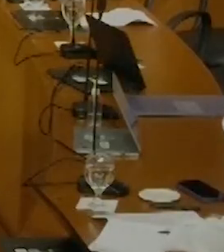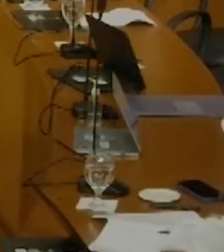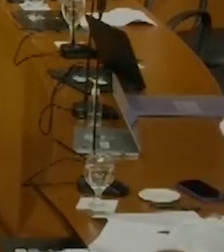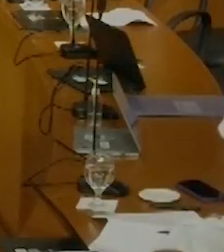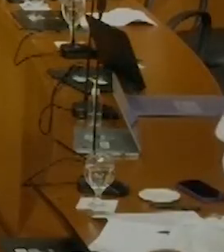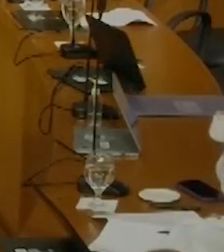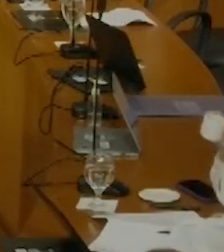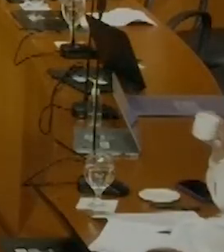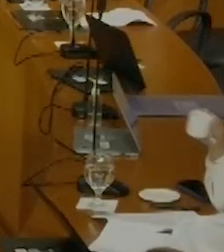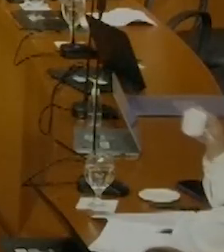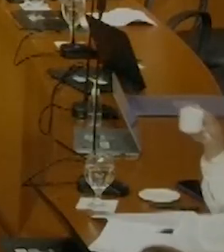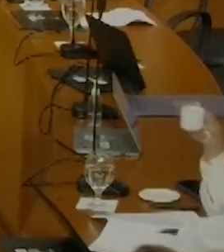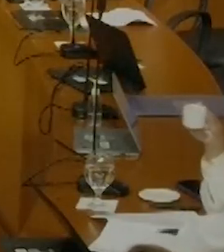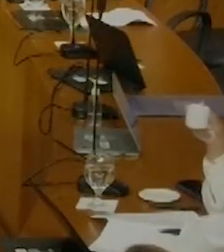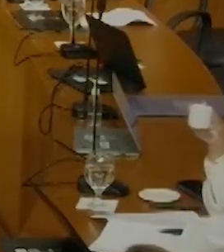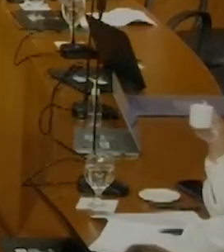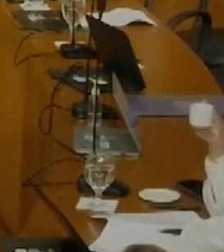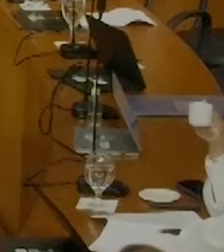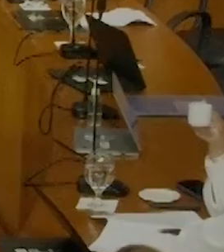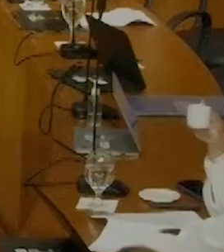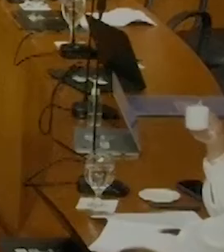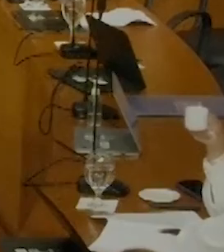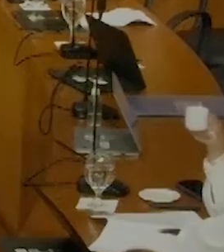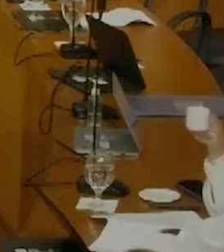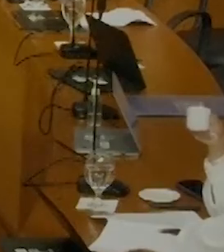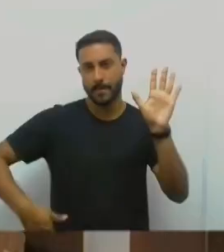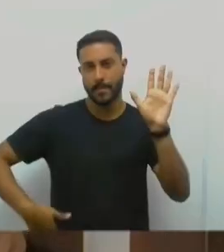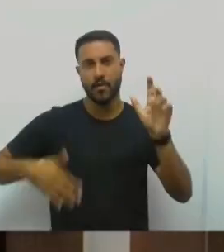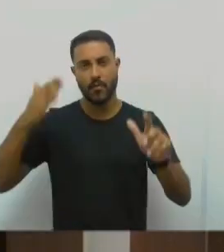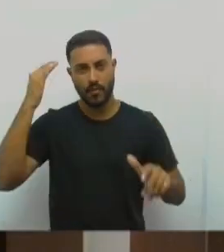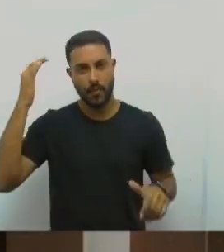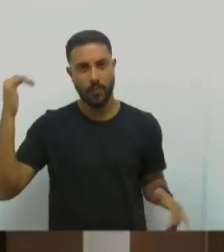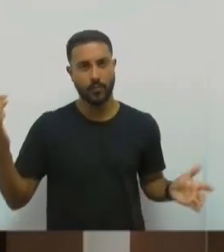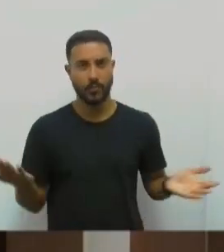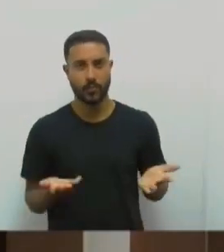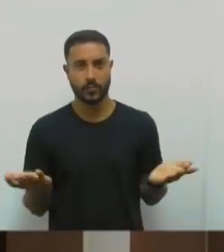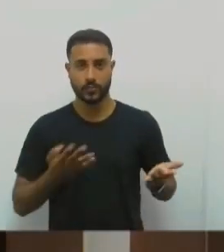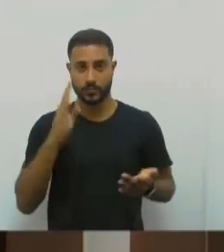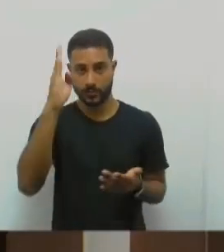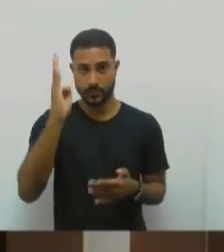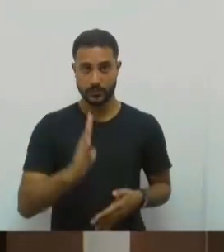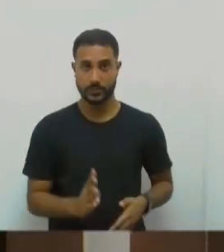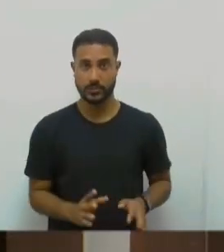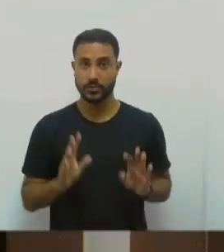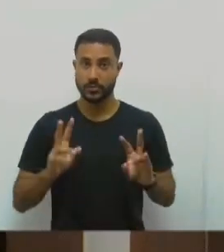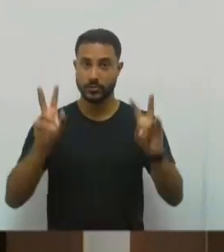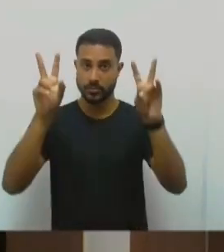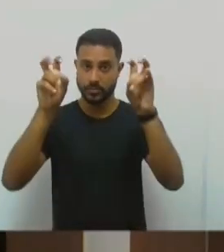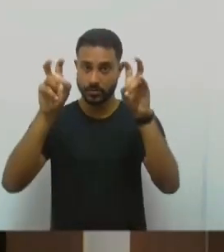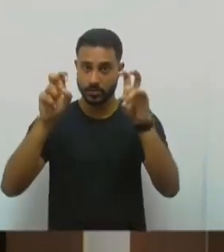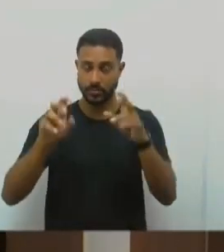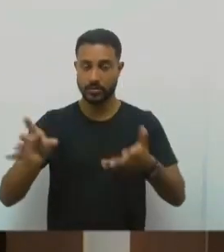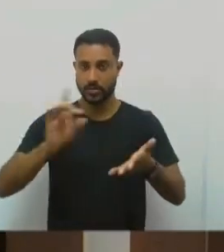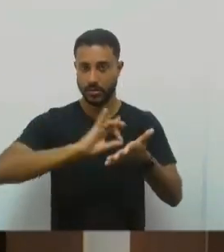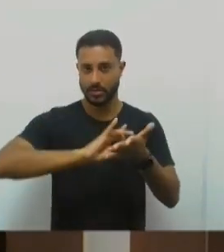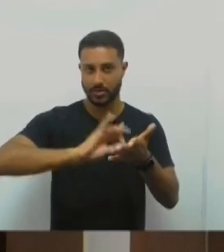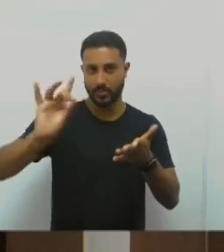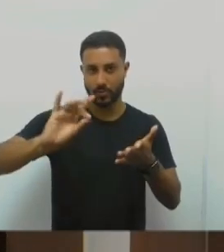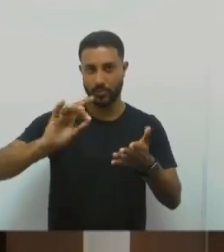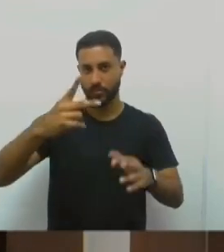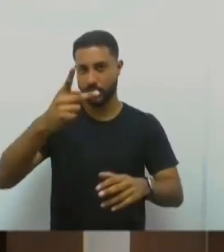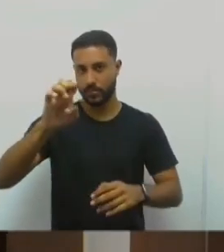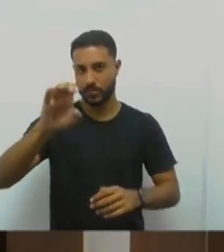praias a justificativa foi apresentada pelo vereador mascote na sessão desta terça-feira 25 de